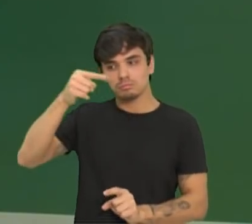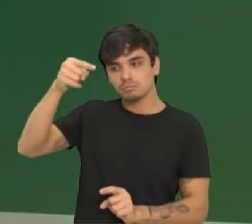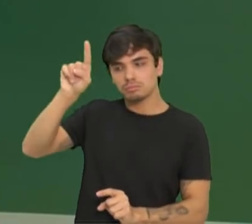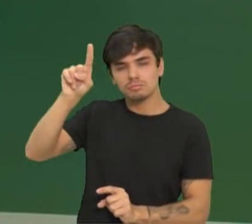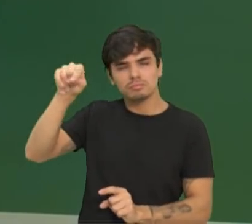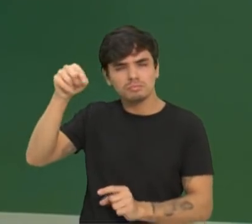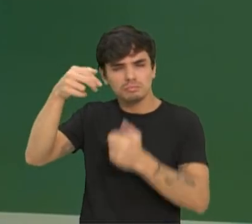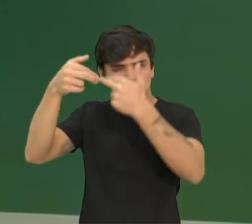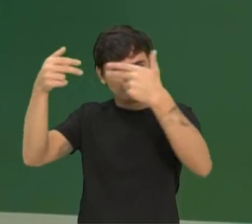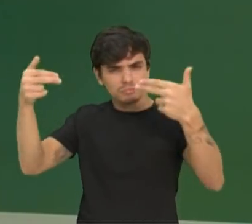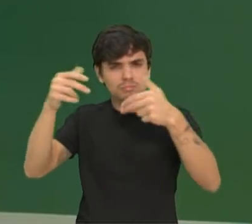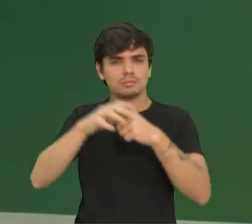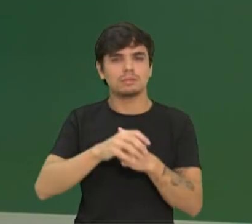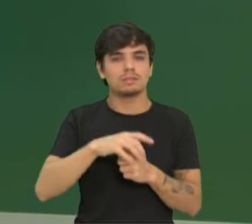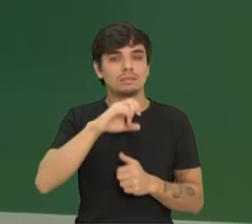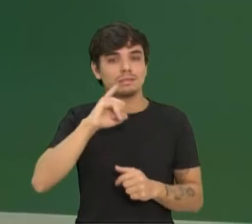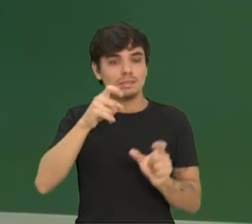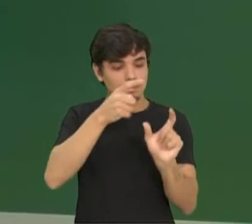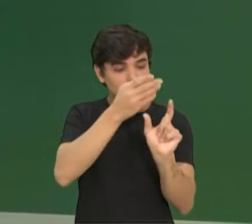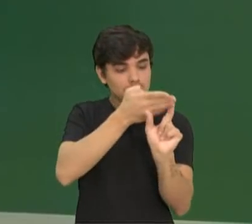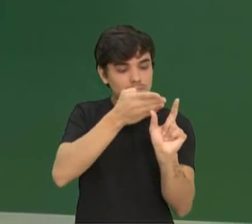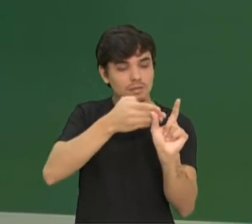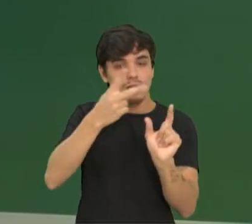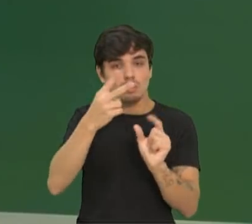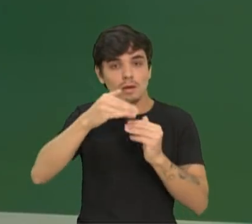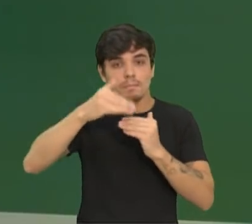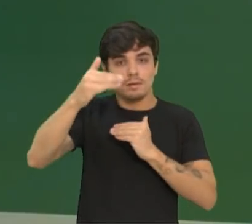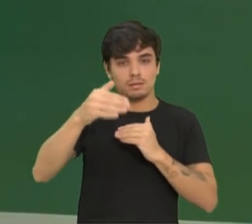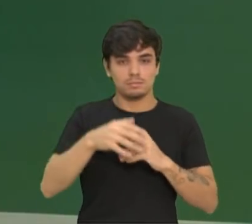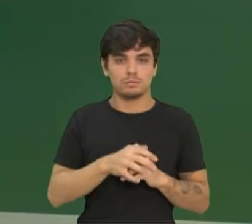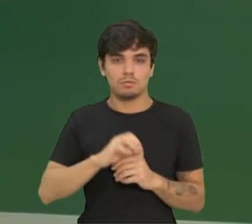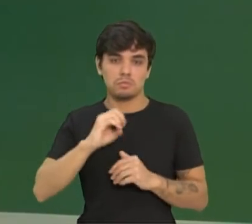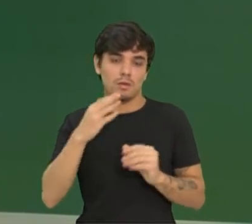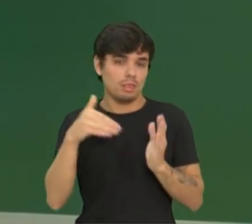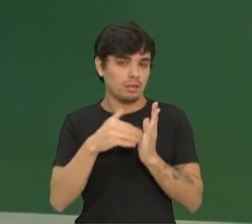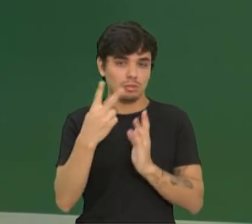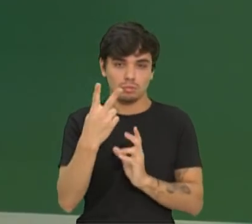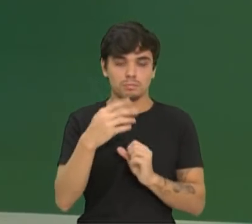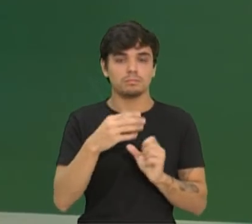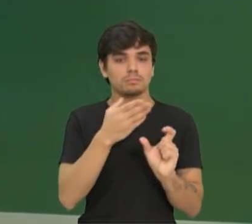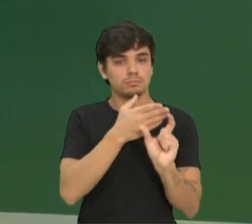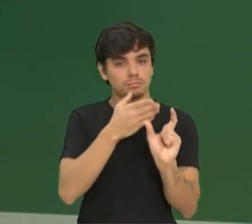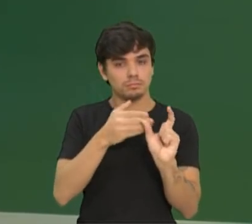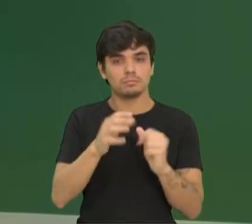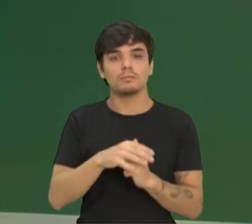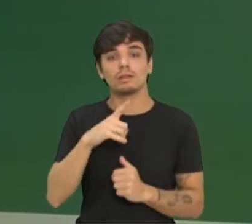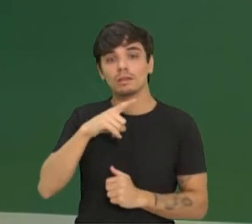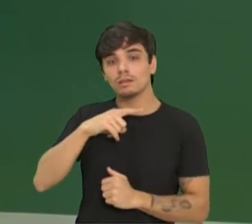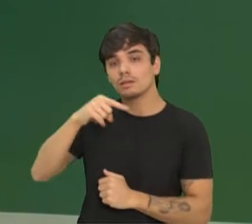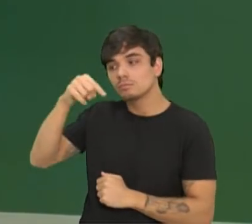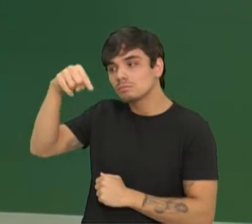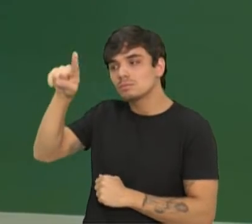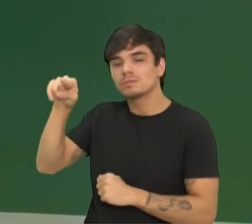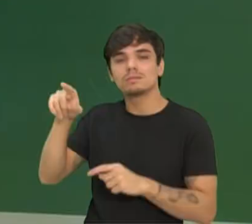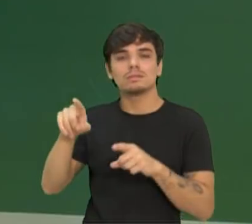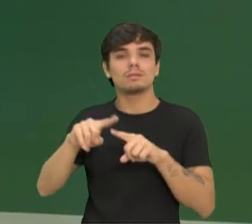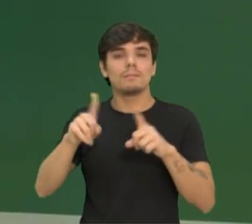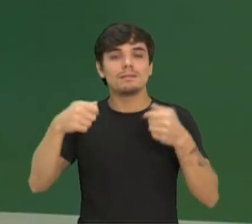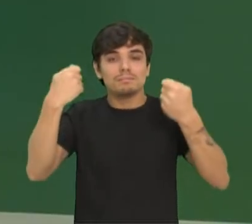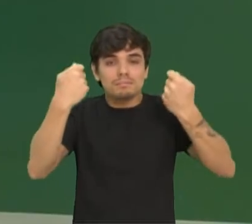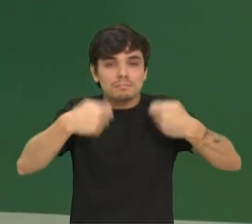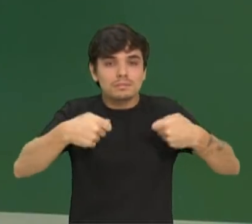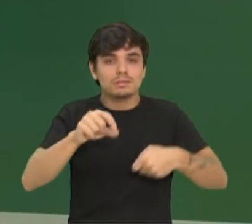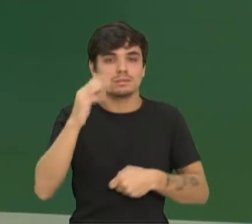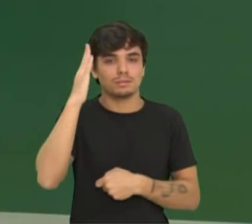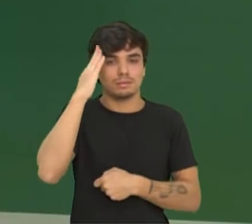uma palavra com mais de 2 sílabas, ou 2 sílabas, certo? Há um acento ali. Mas é necessário saber se é um